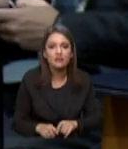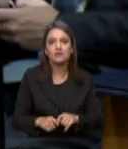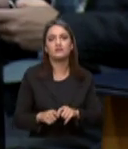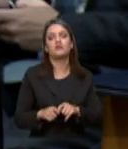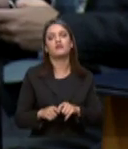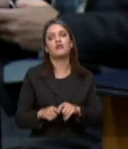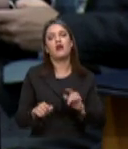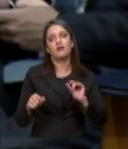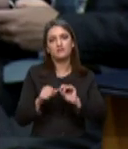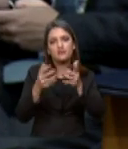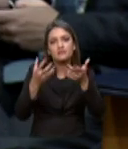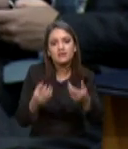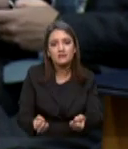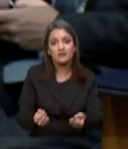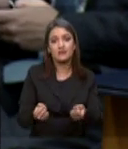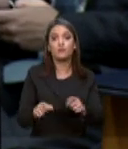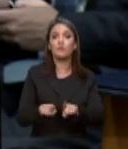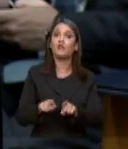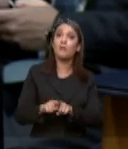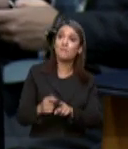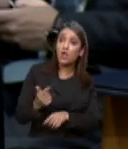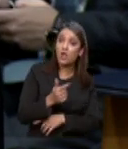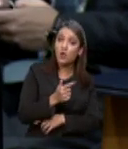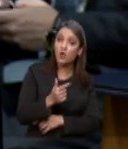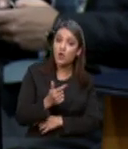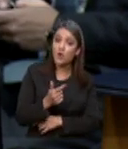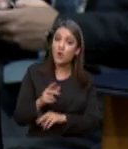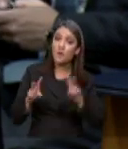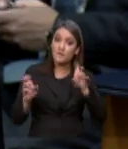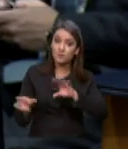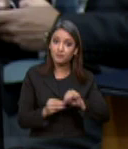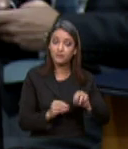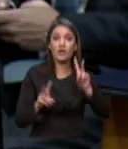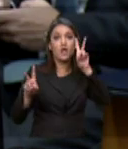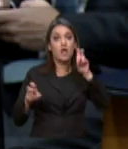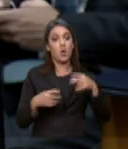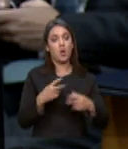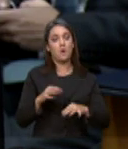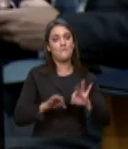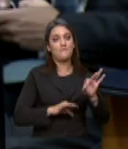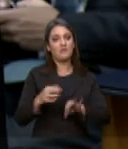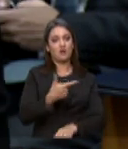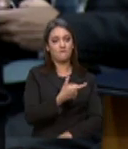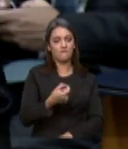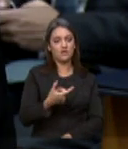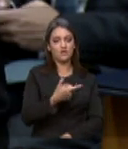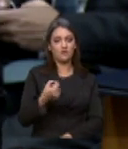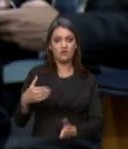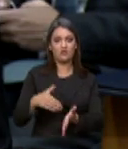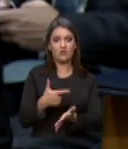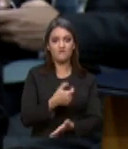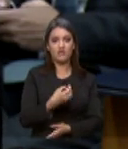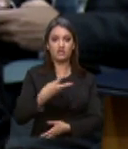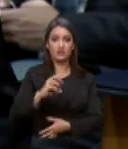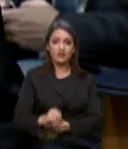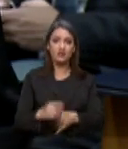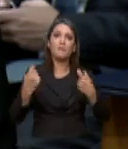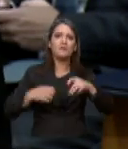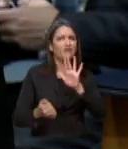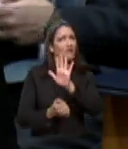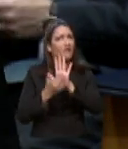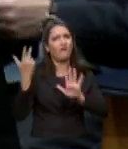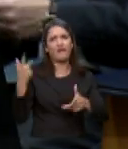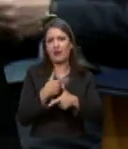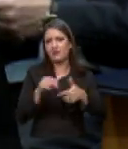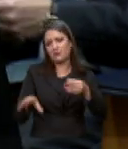adequada caracterização. Outras aspas do TCU, o plano 2020-2030 e seu plano operativo em conjunto carecem de diversos